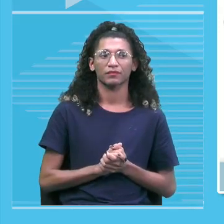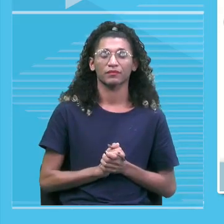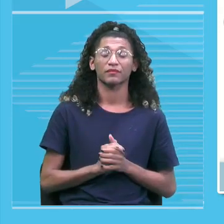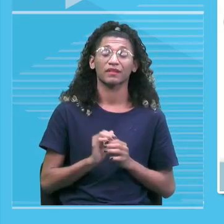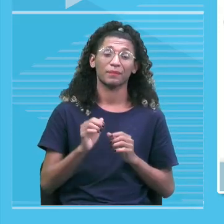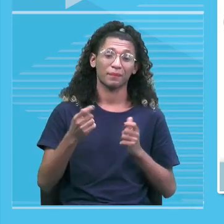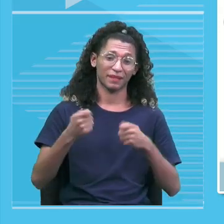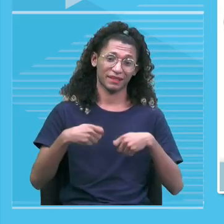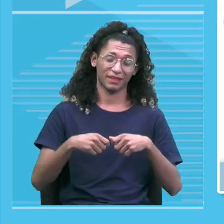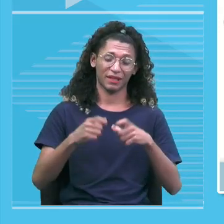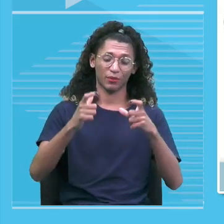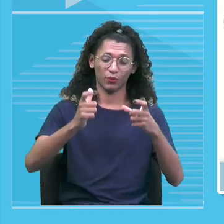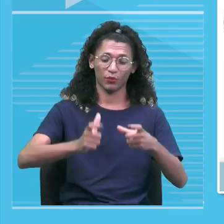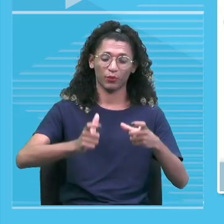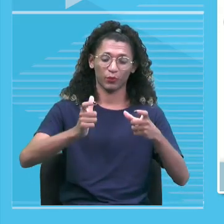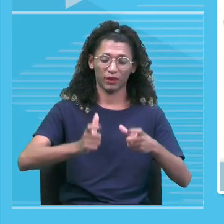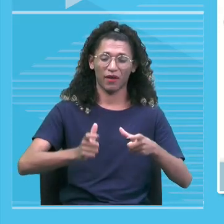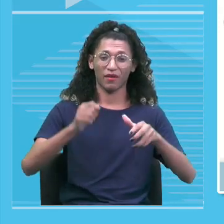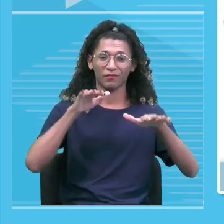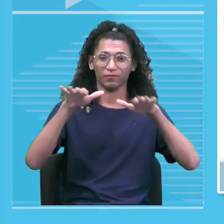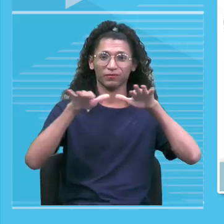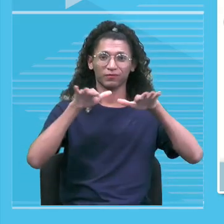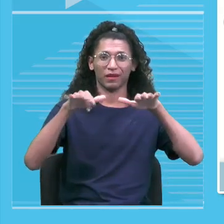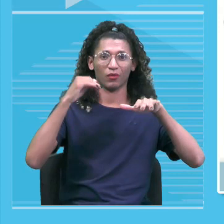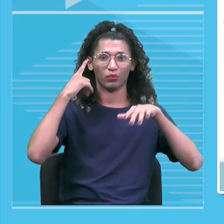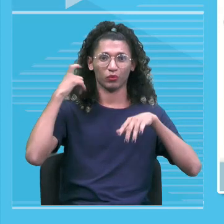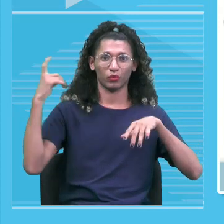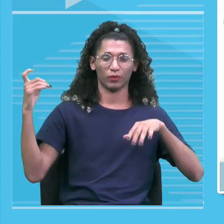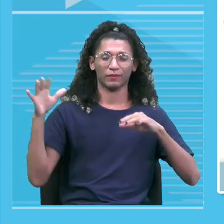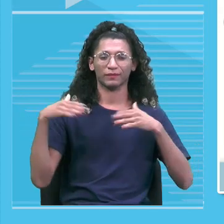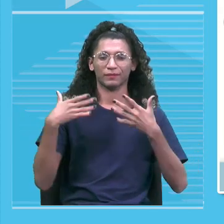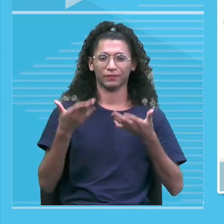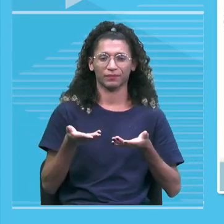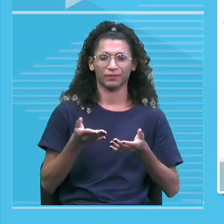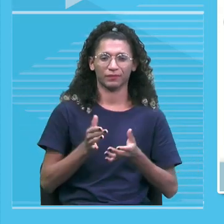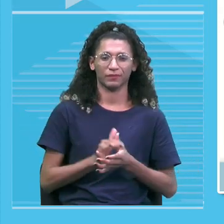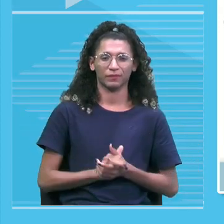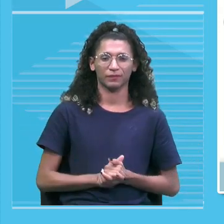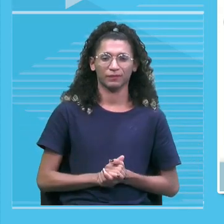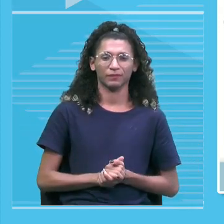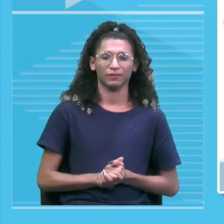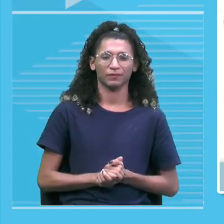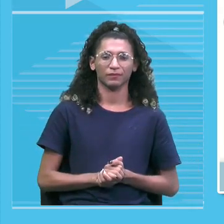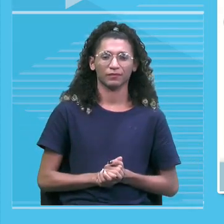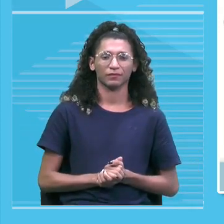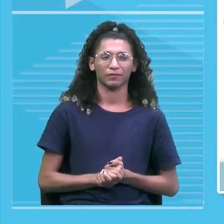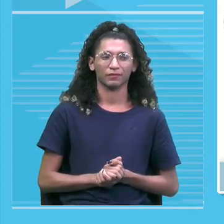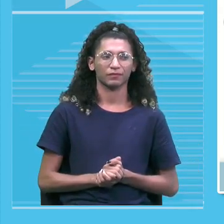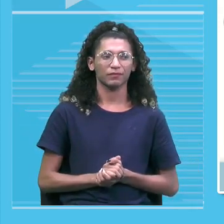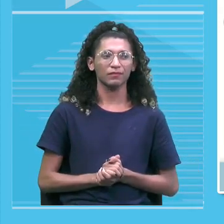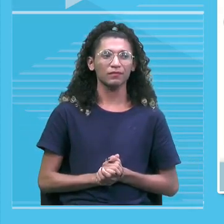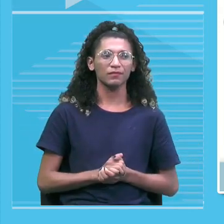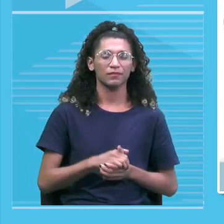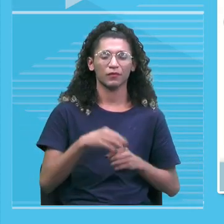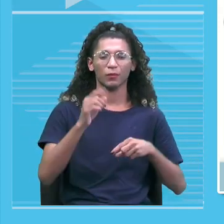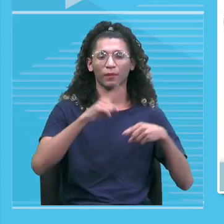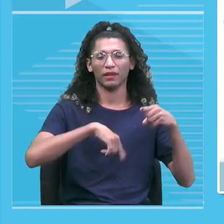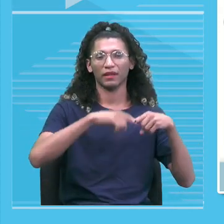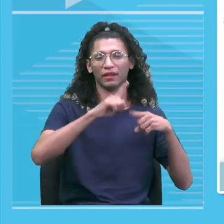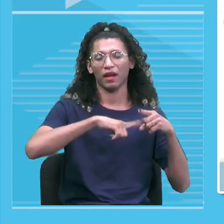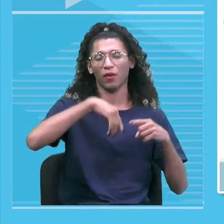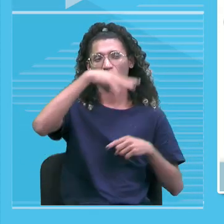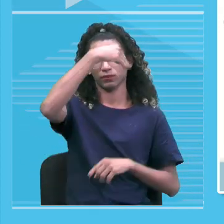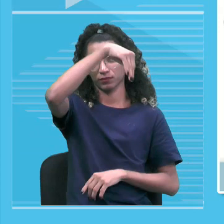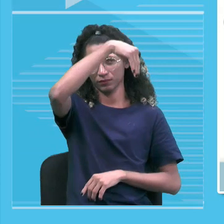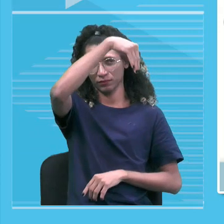um local né de um meio pois entre a fonte que é o sino